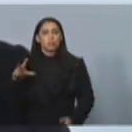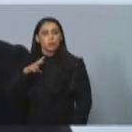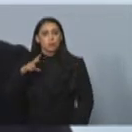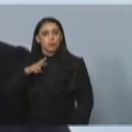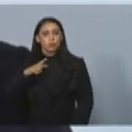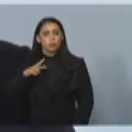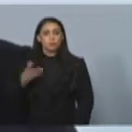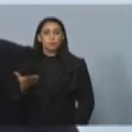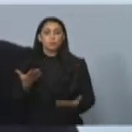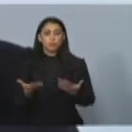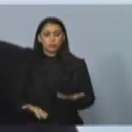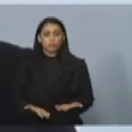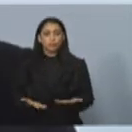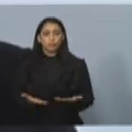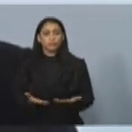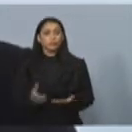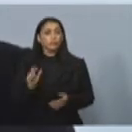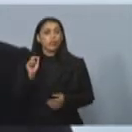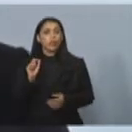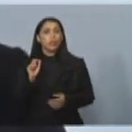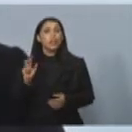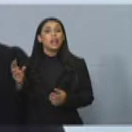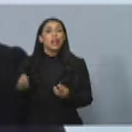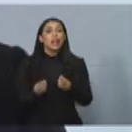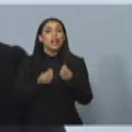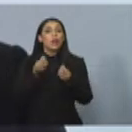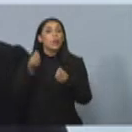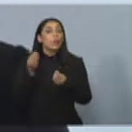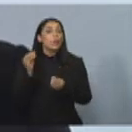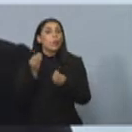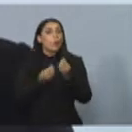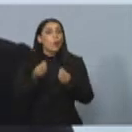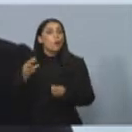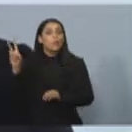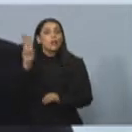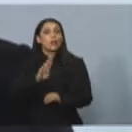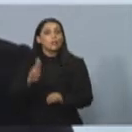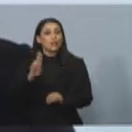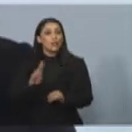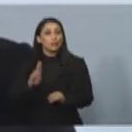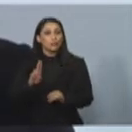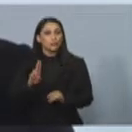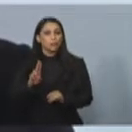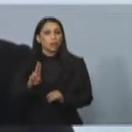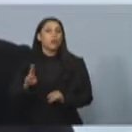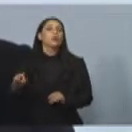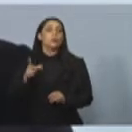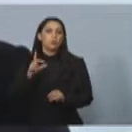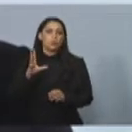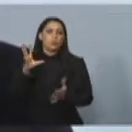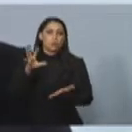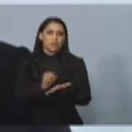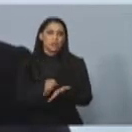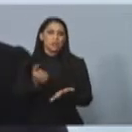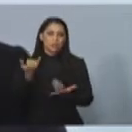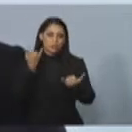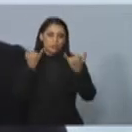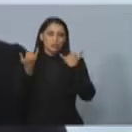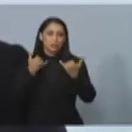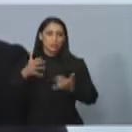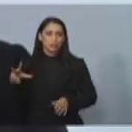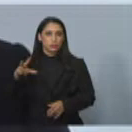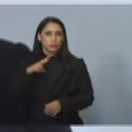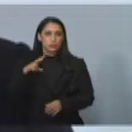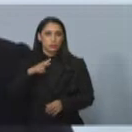determina os usos secundários de dados. Fundamentalmente, o problema jurídico reside na ausência de salvaguardas para um fluxo adequado de